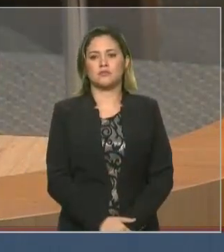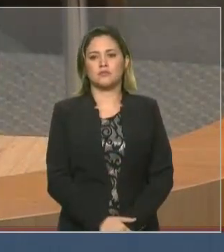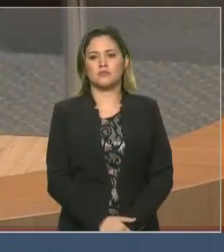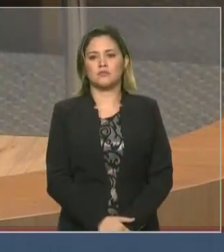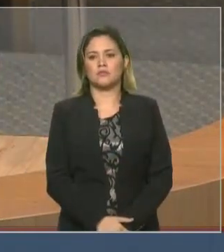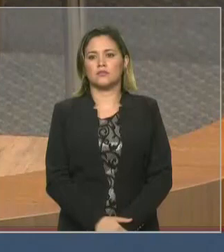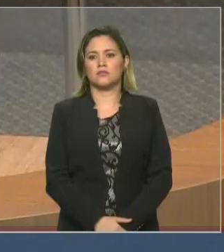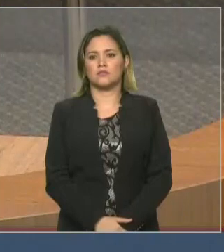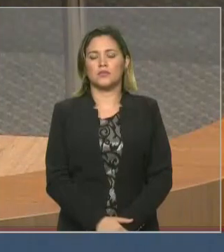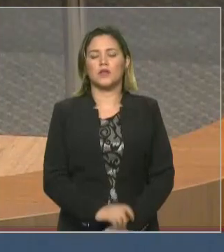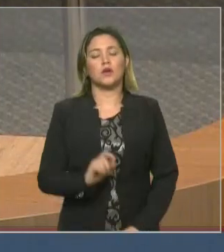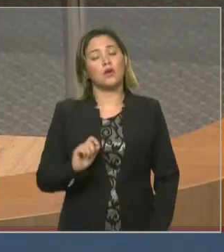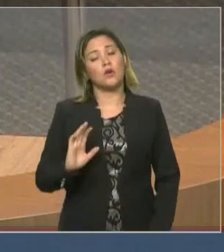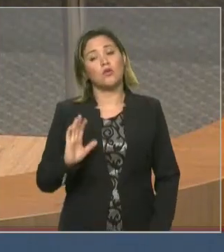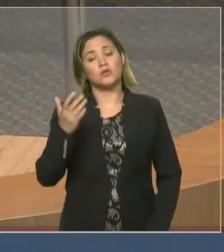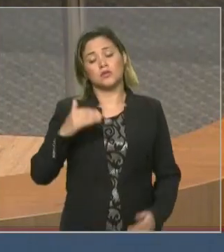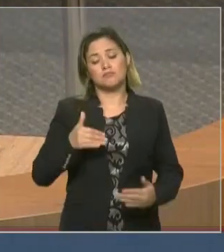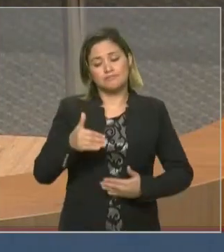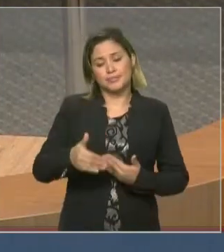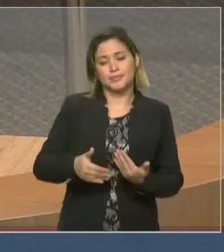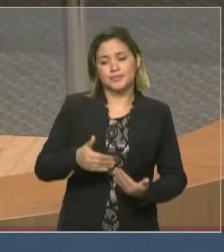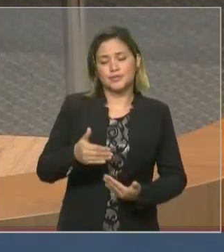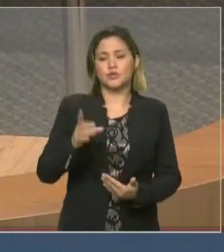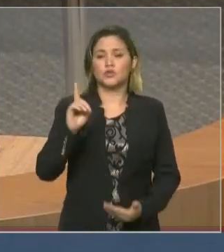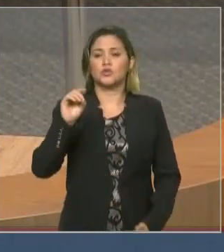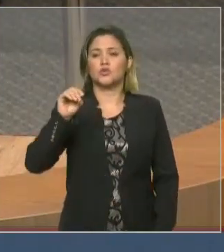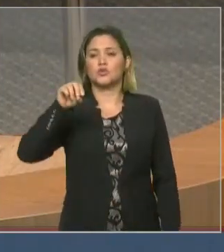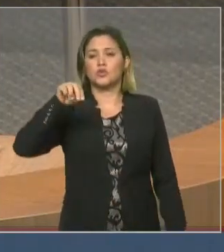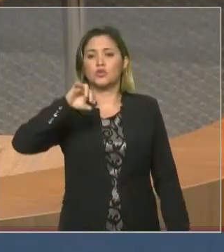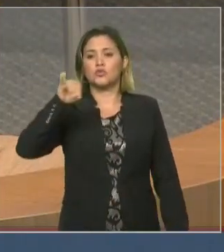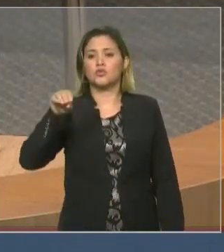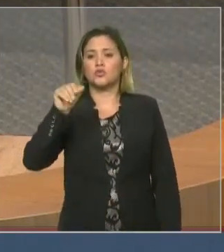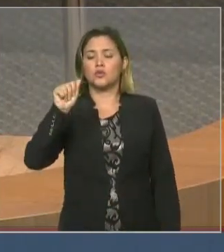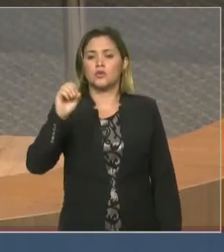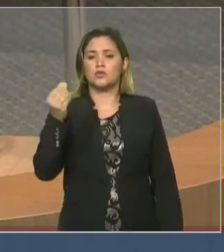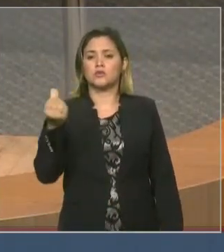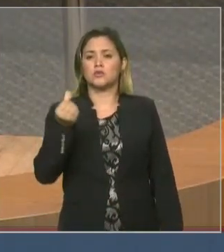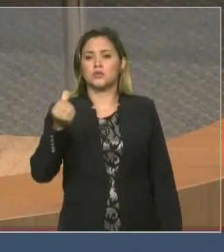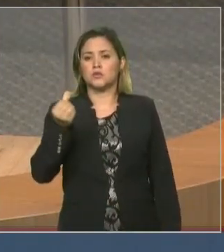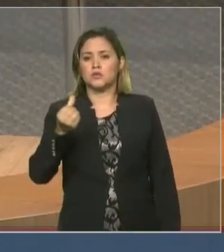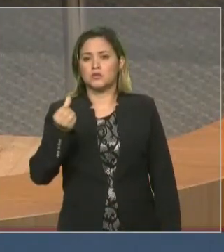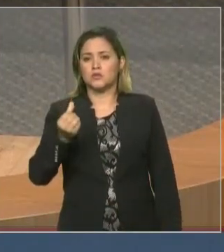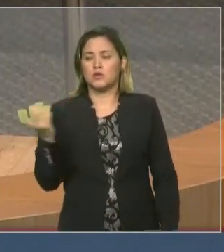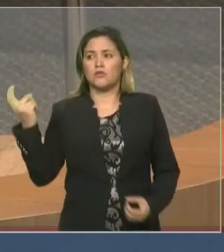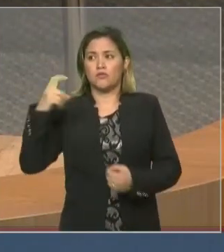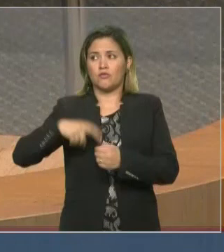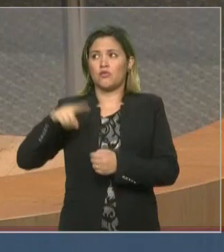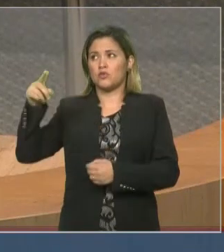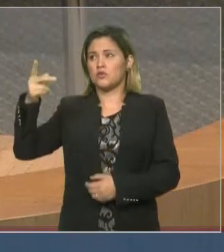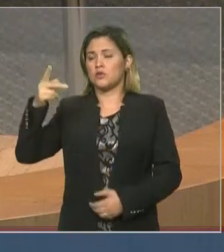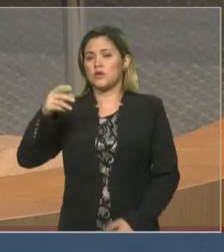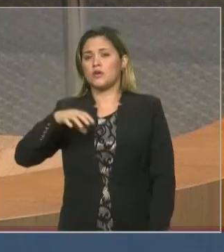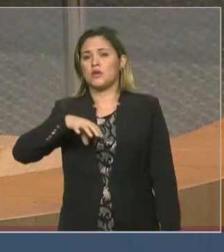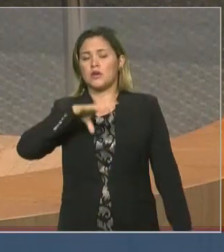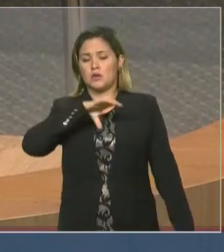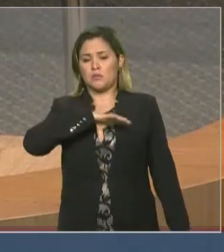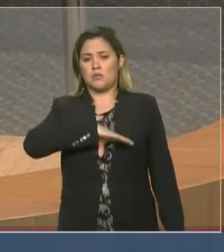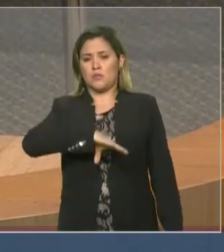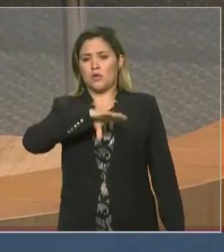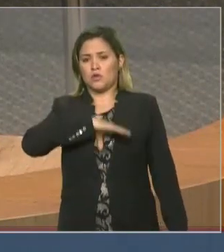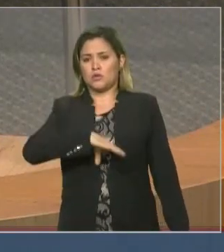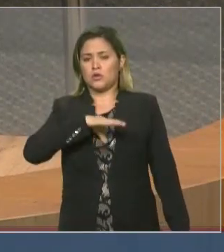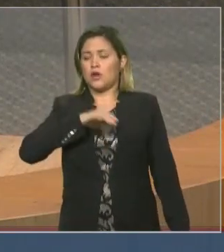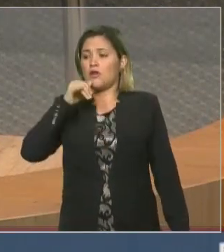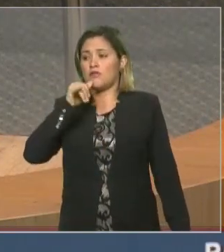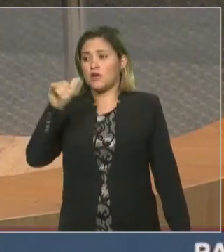histórico, tanto que D. João VI diz a história, quando voltou para Portugal, diz: Pedro, põe a coroa na cabeça